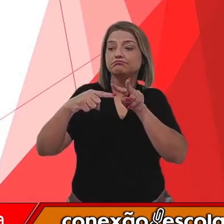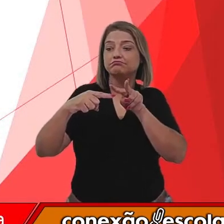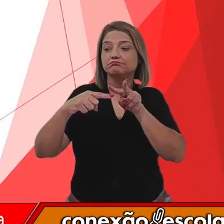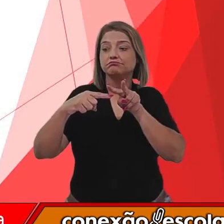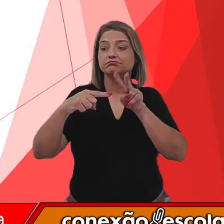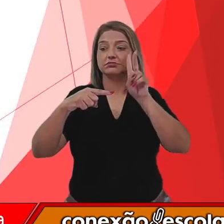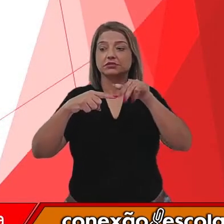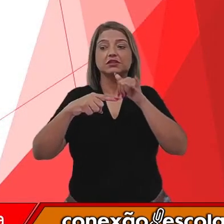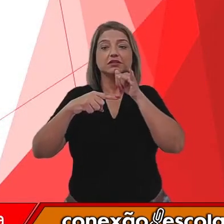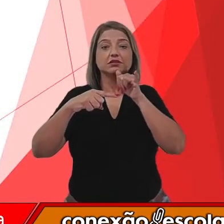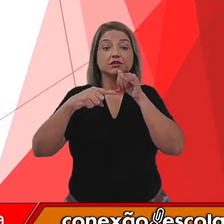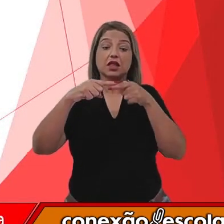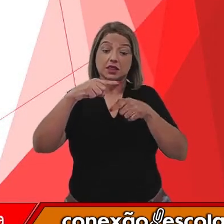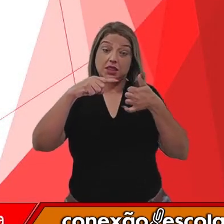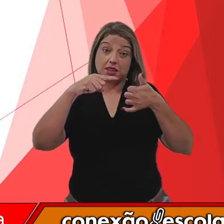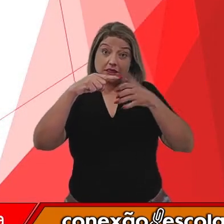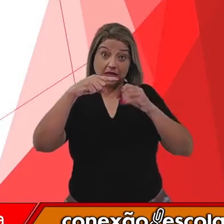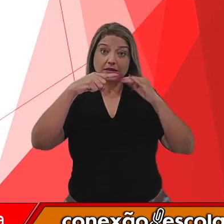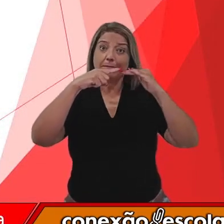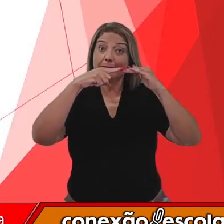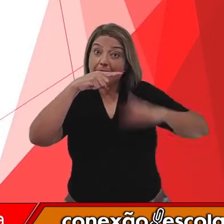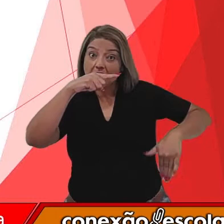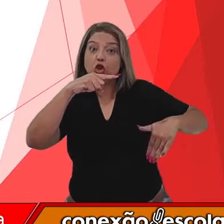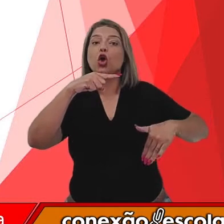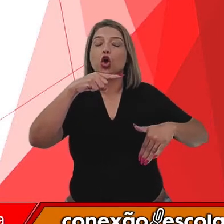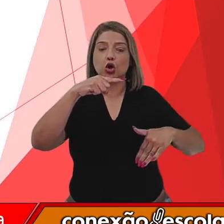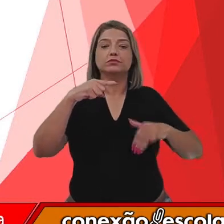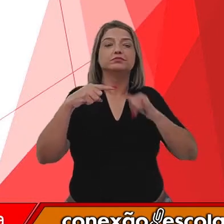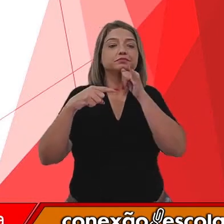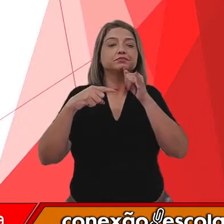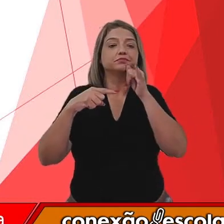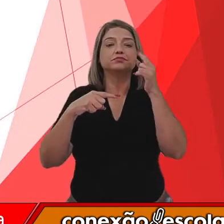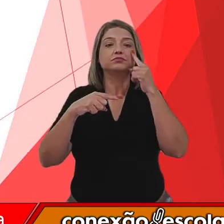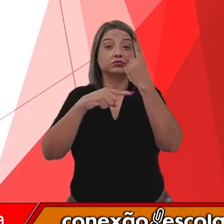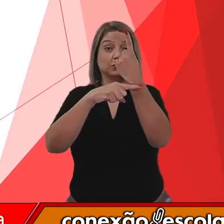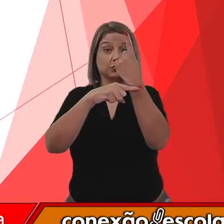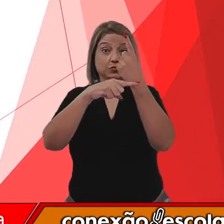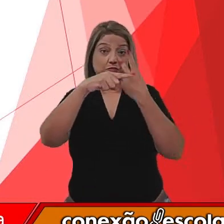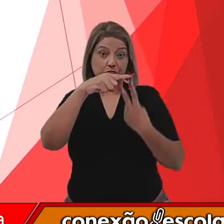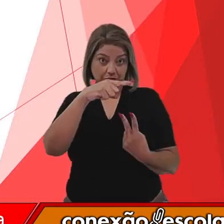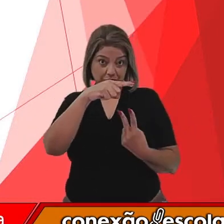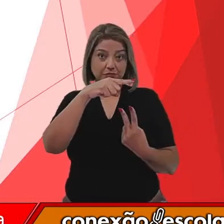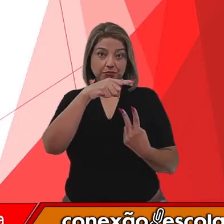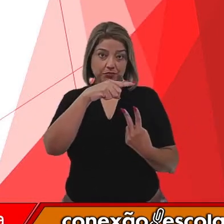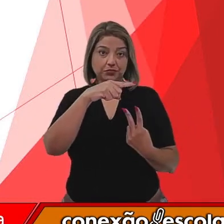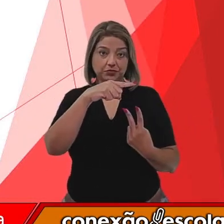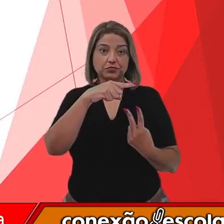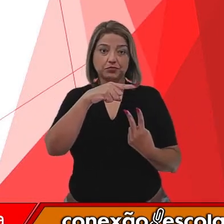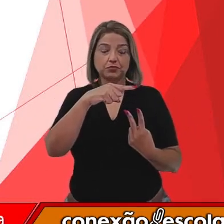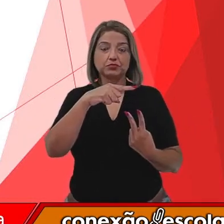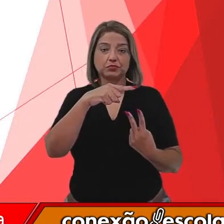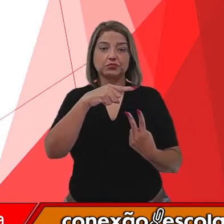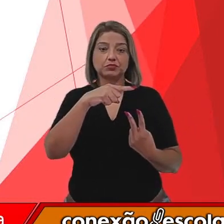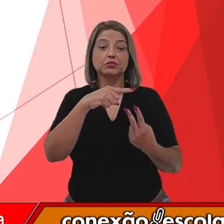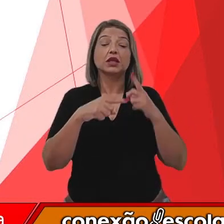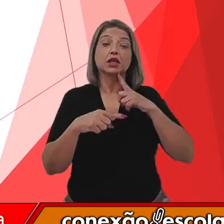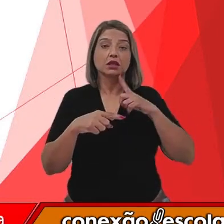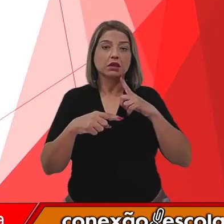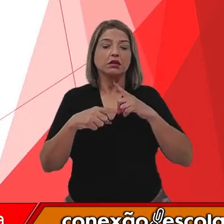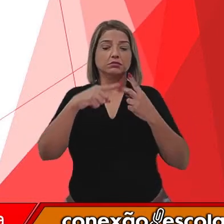de baixo. Aqui nós temos a primeira fração, 1/2, 1 sobre 2. Quando a fração